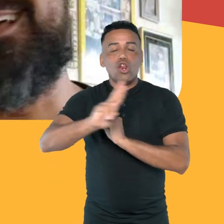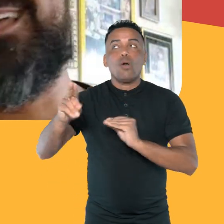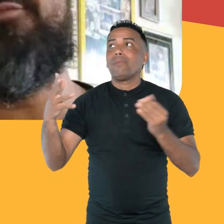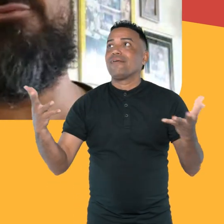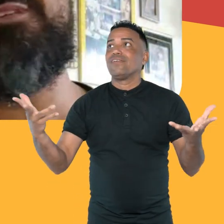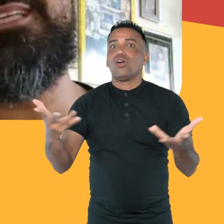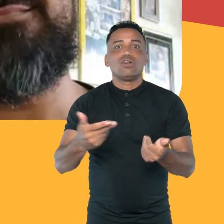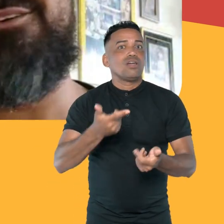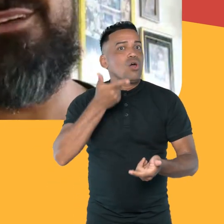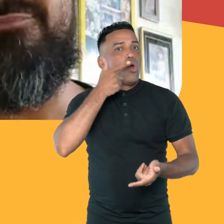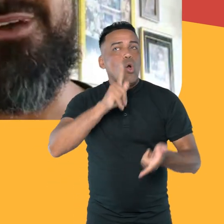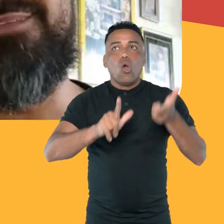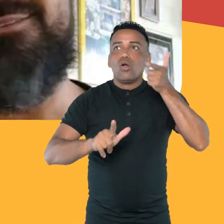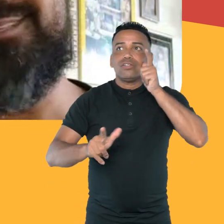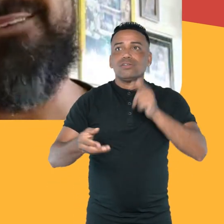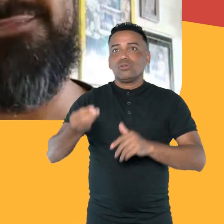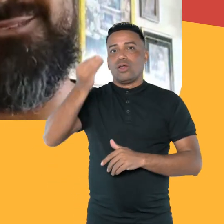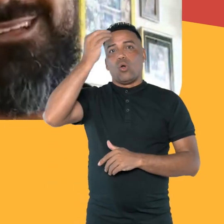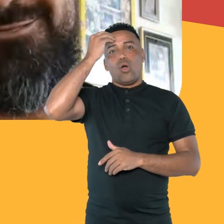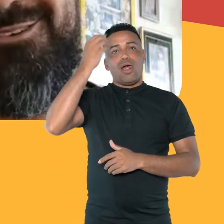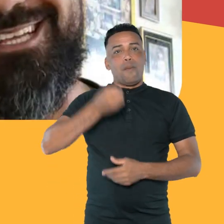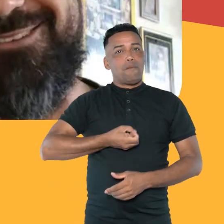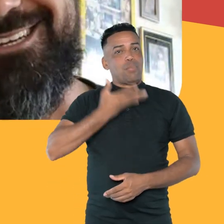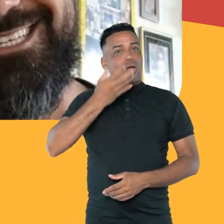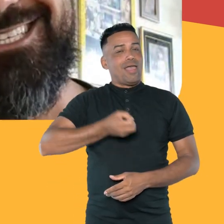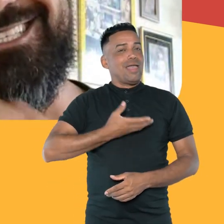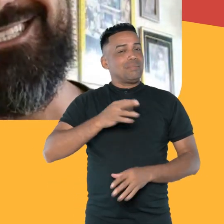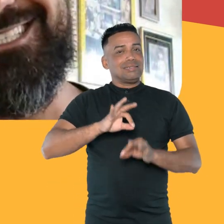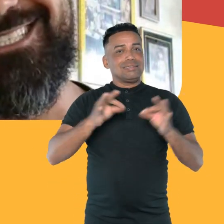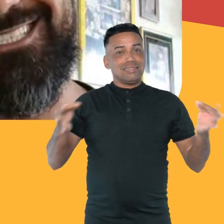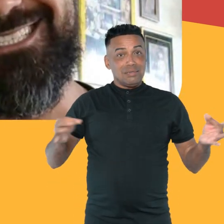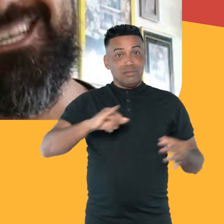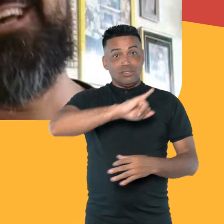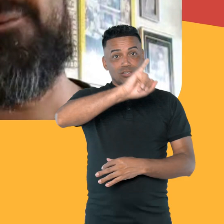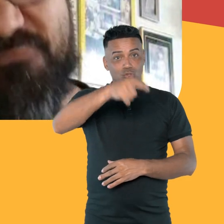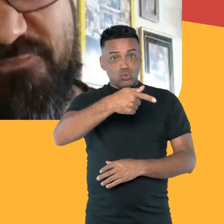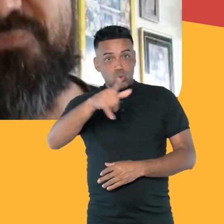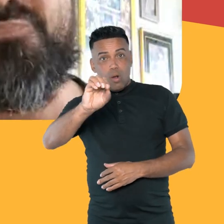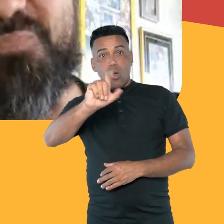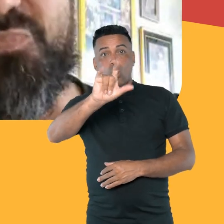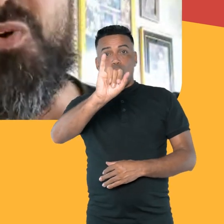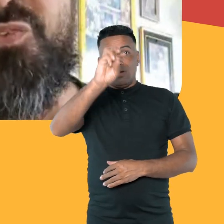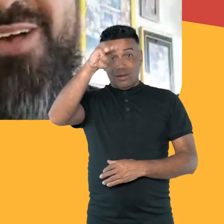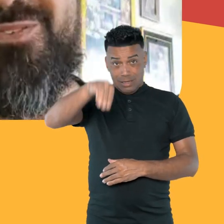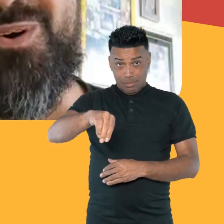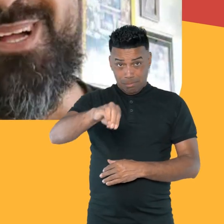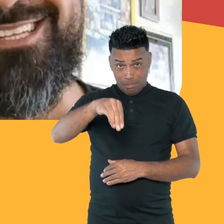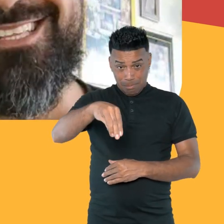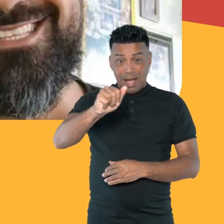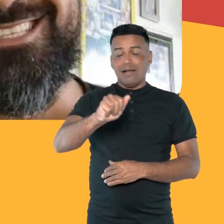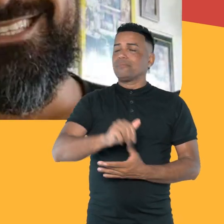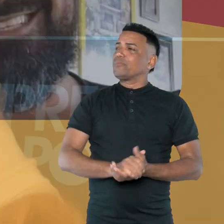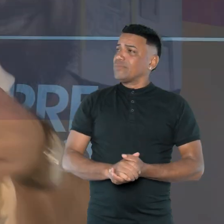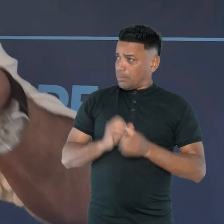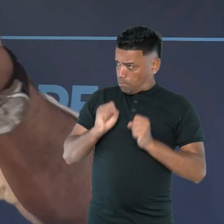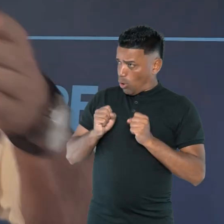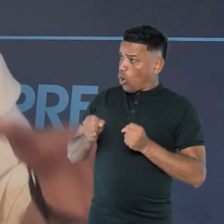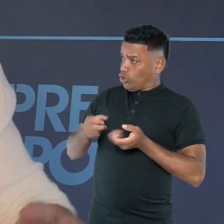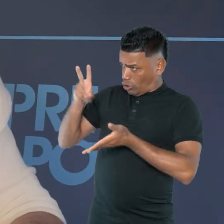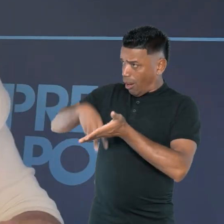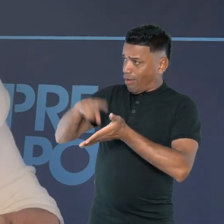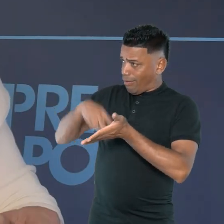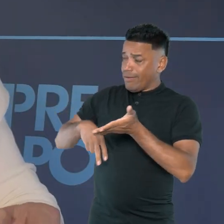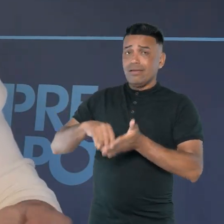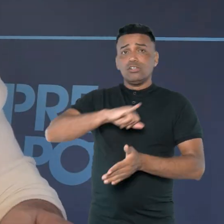maravilhoso, que eu não consigo decorar um poema tão simples quanto o João Lima. Posso aqui ousar e ler para Por você? favor. Lê para quem está